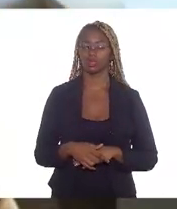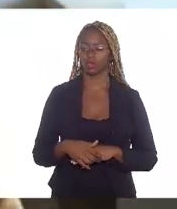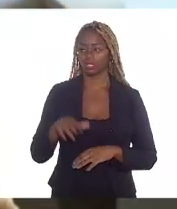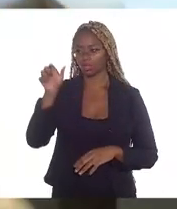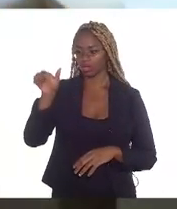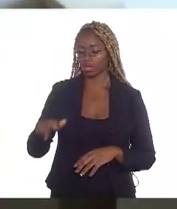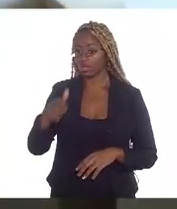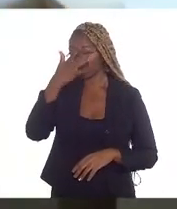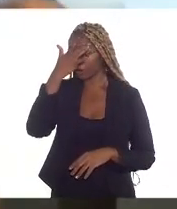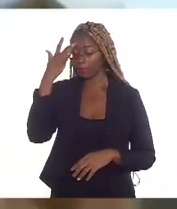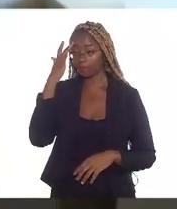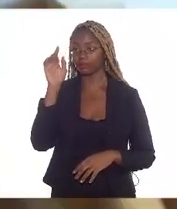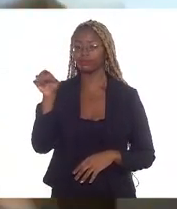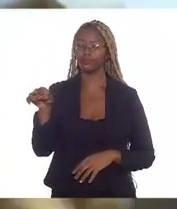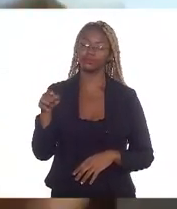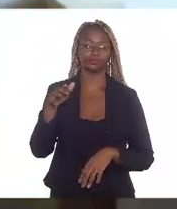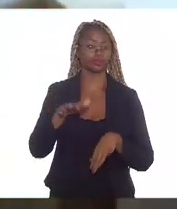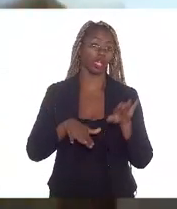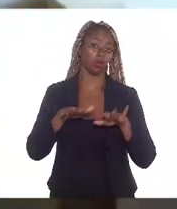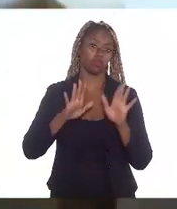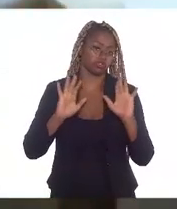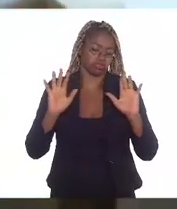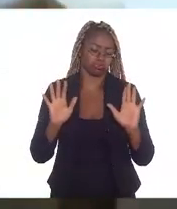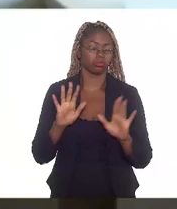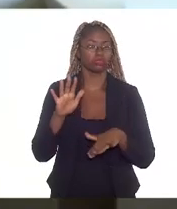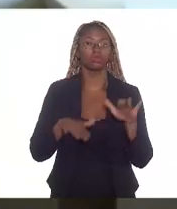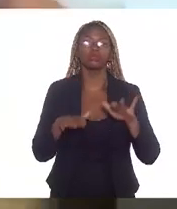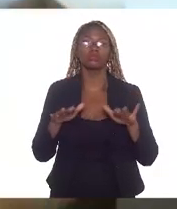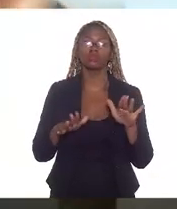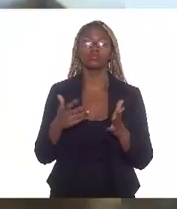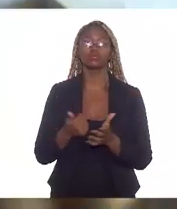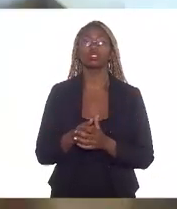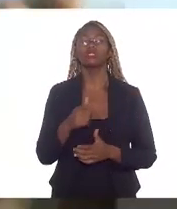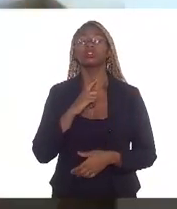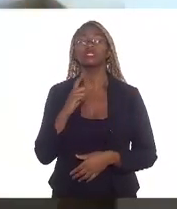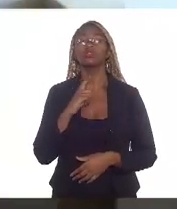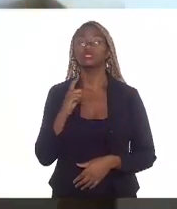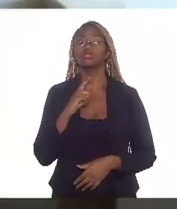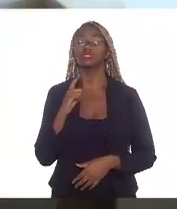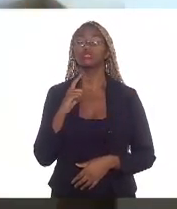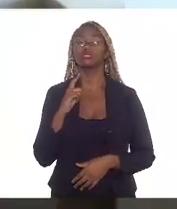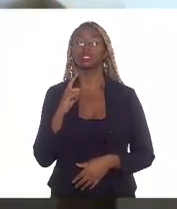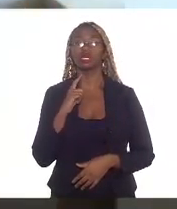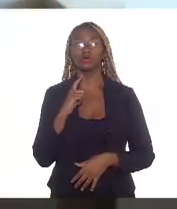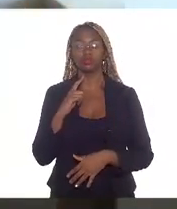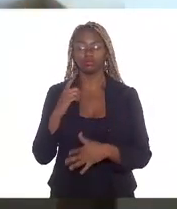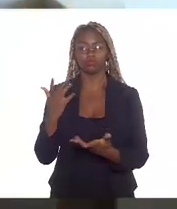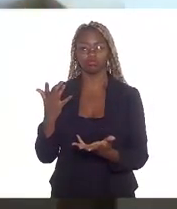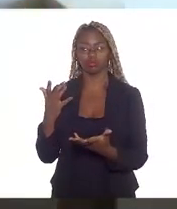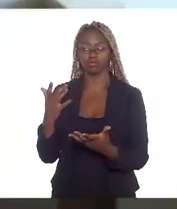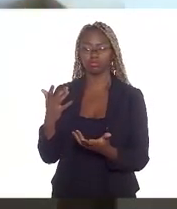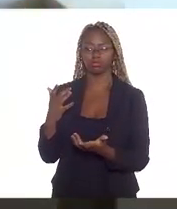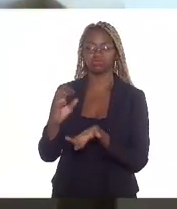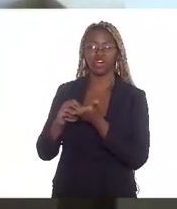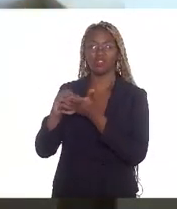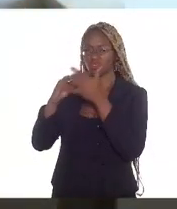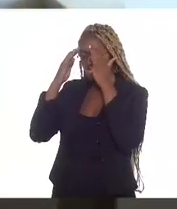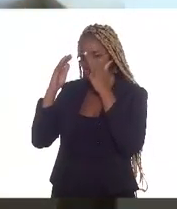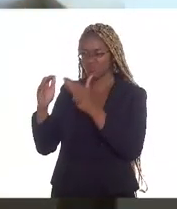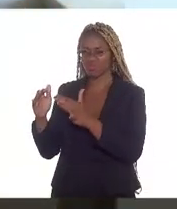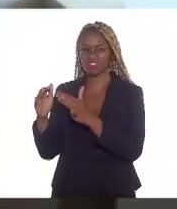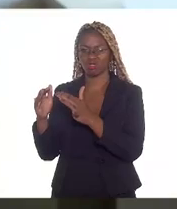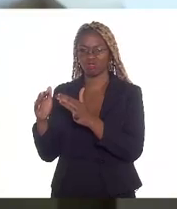tese, cometeu uma improbidade por descumprir uma legislação. A